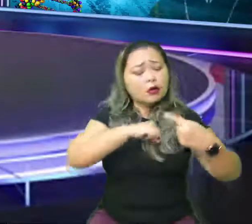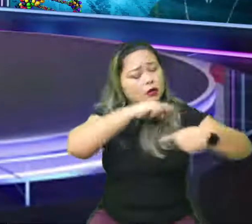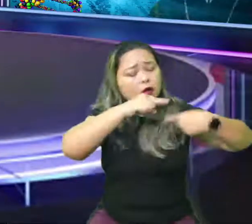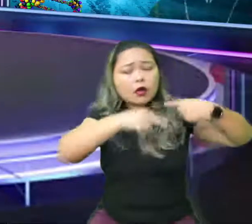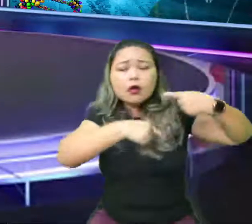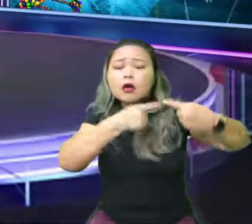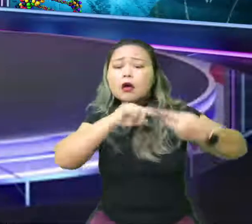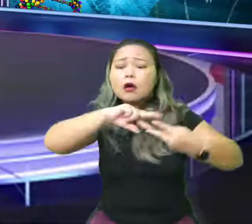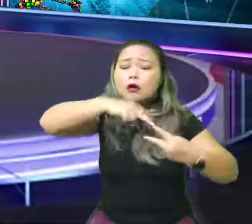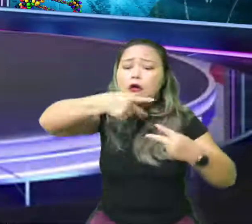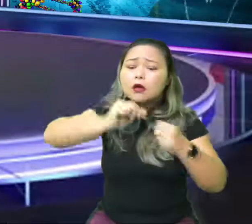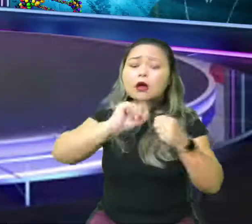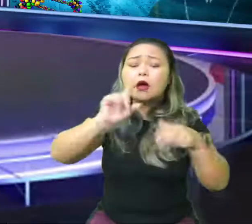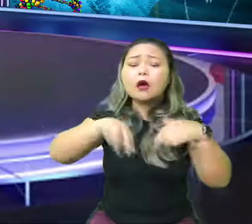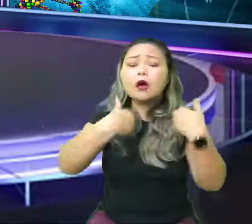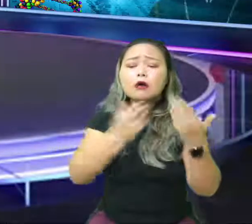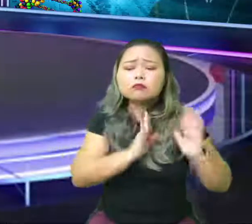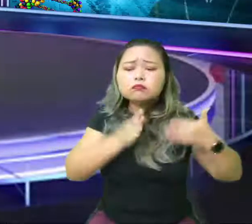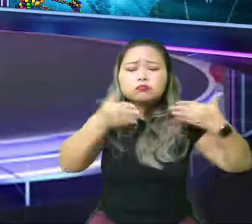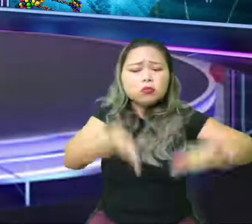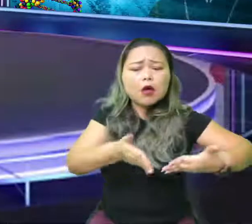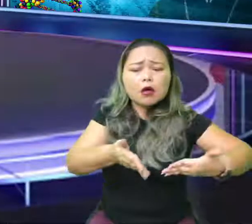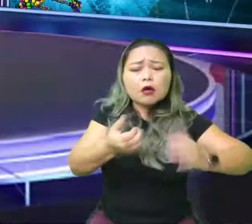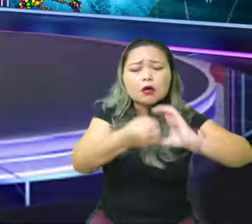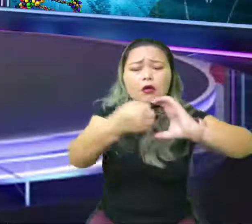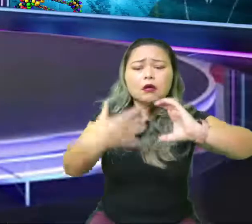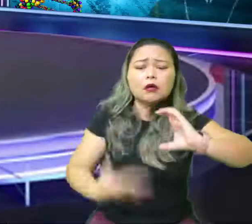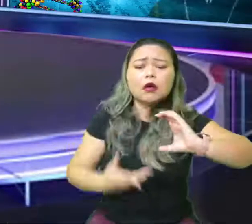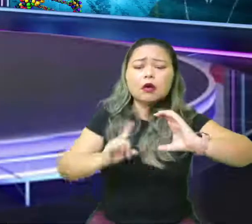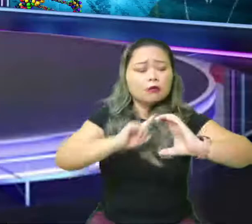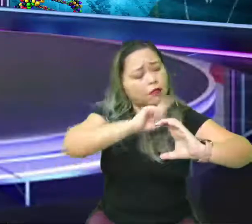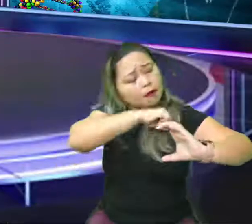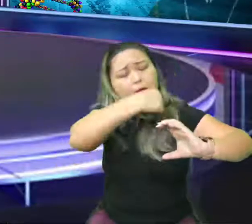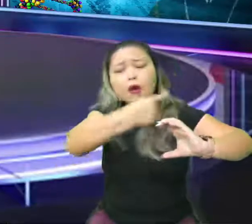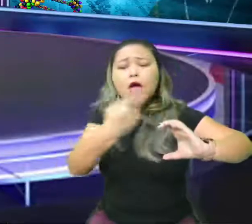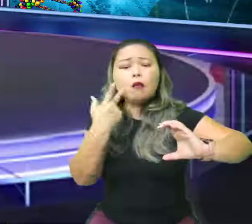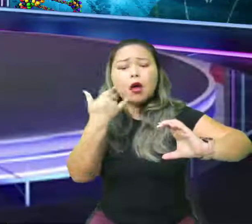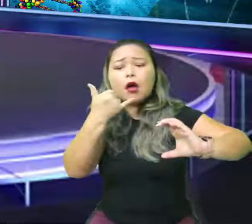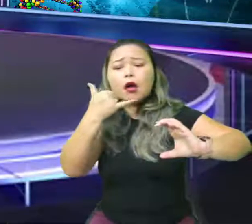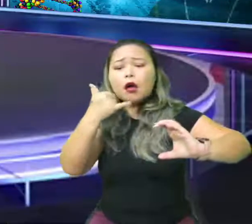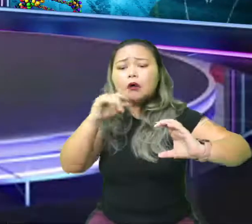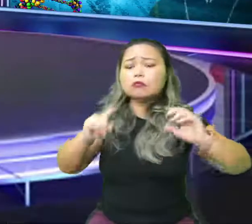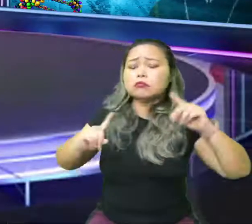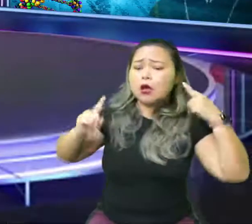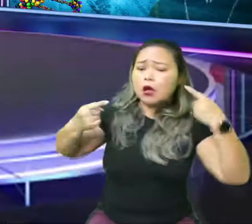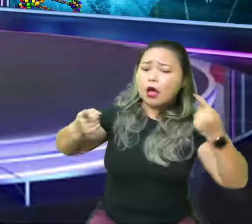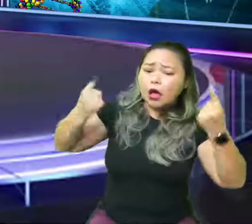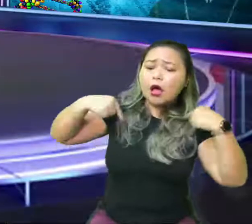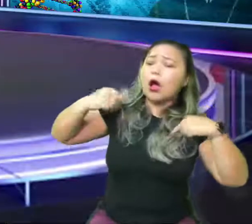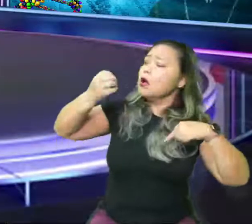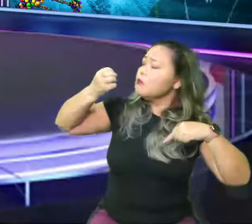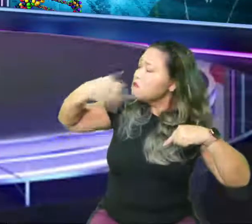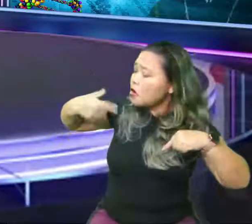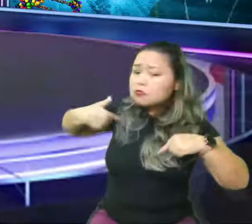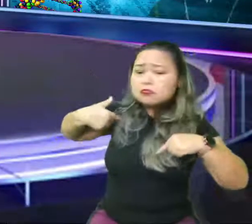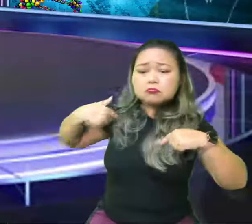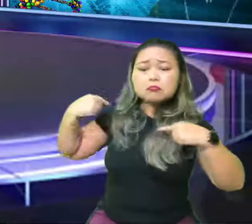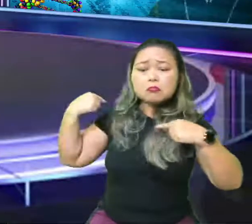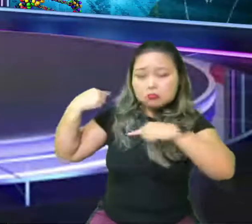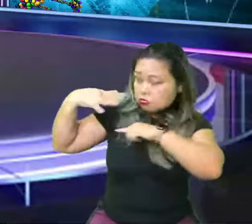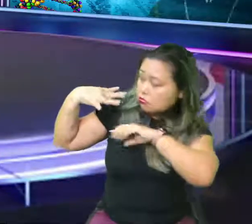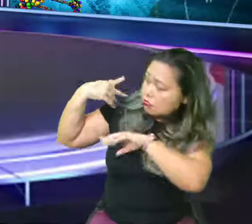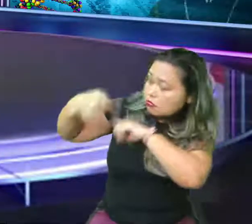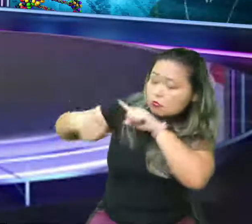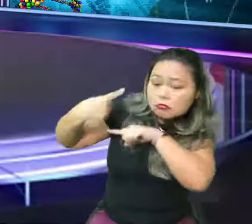vai enfatizar todas aquelas características herdadas, tanto aquelas que trazem benefícios, né, que vão